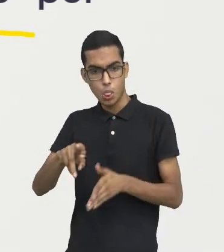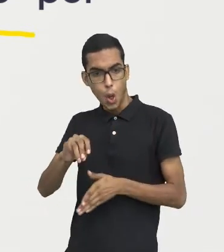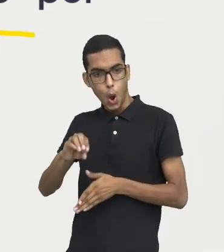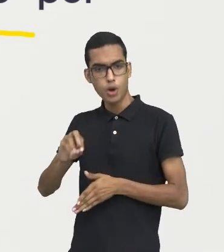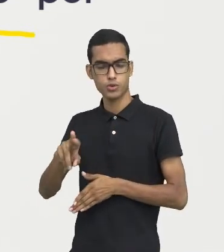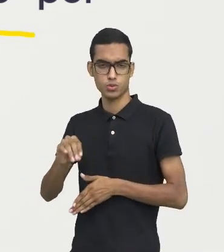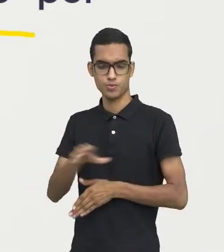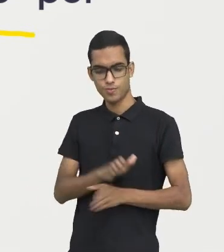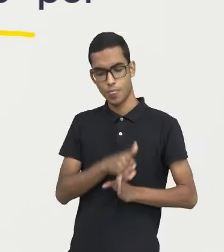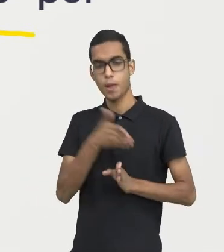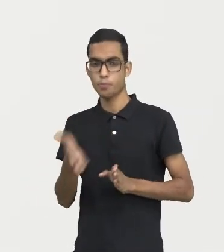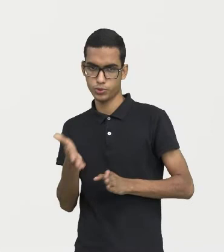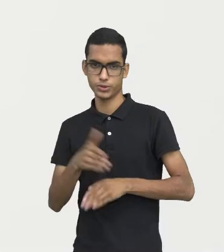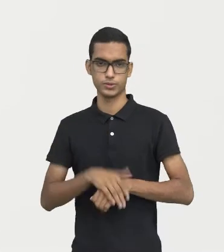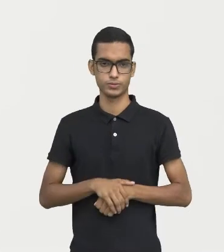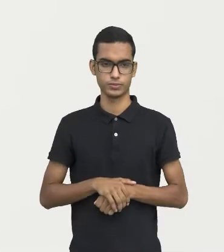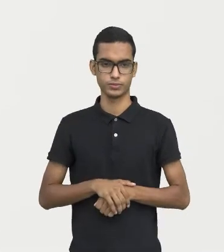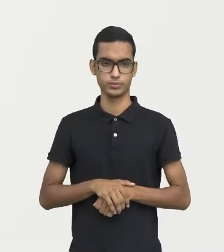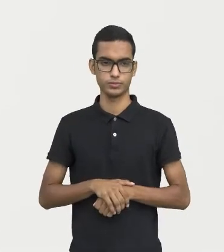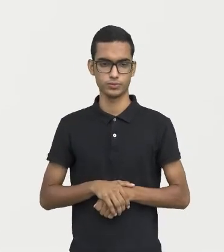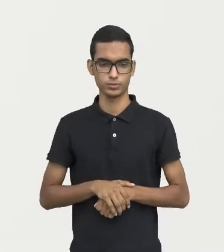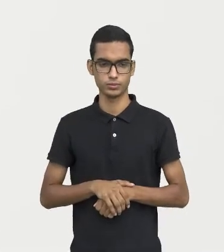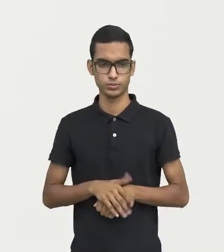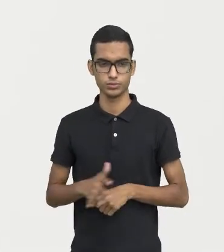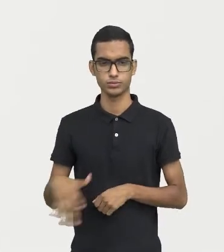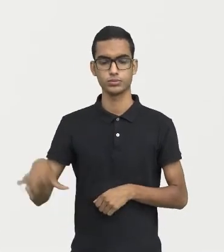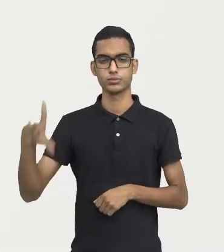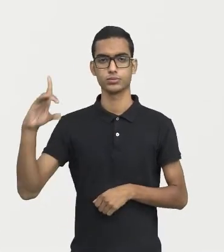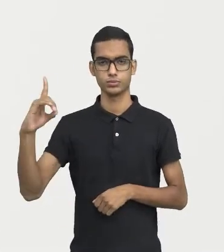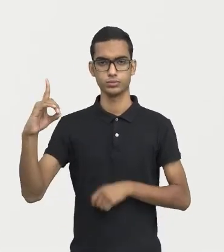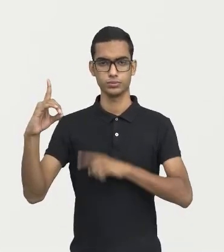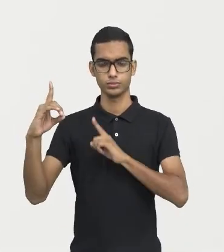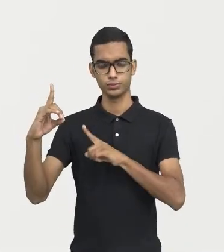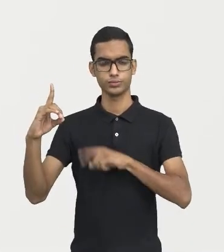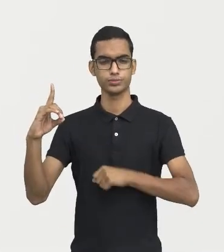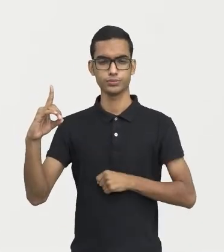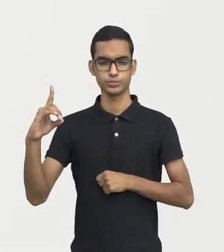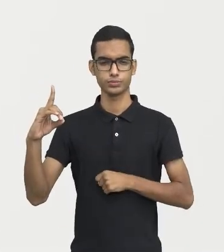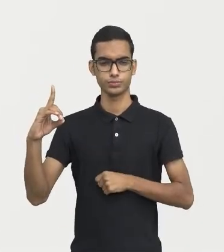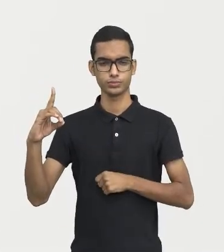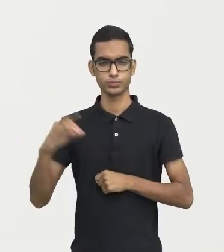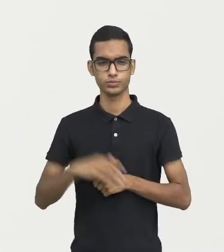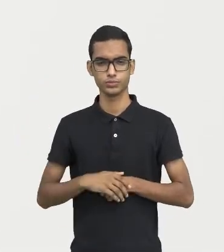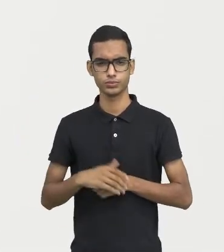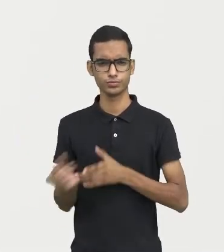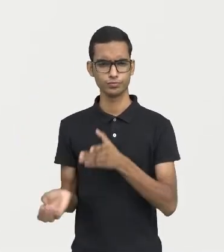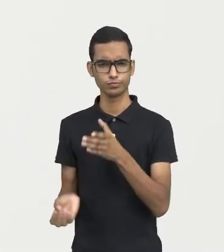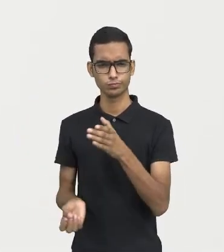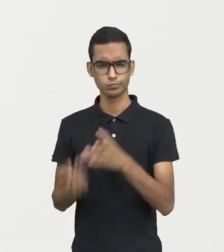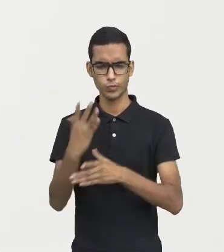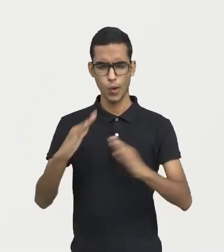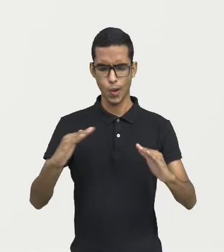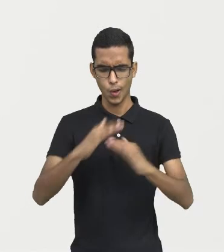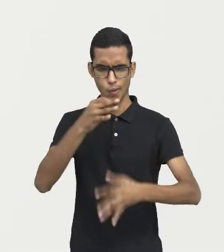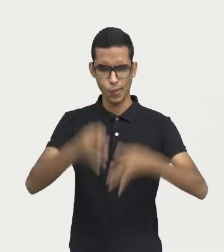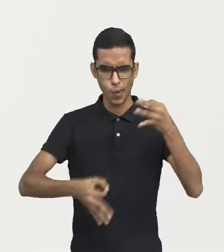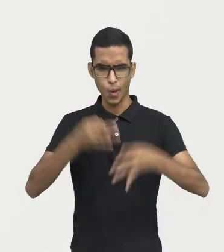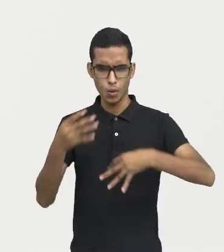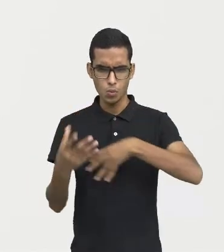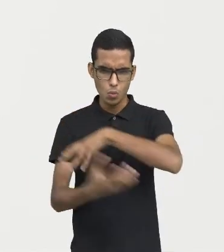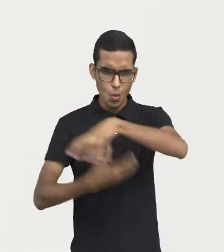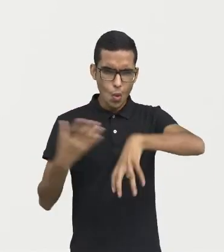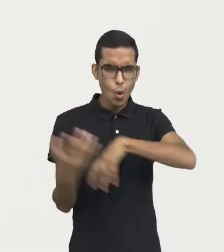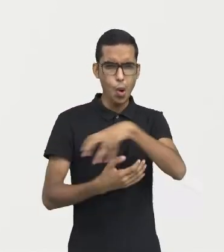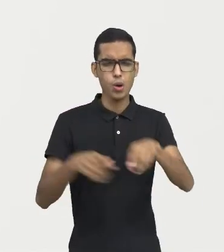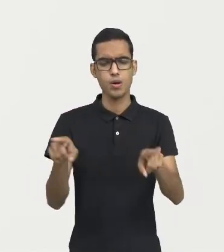lá para a próxima. A próxima alternativa, a letra D, diz que é a criação de tribunais